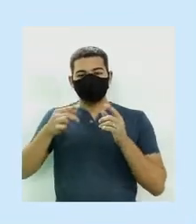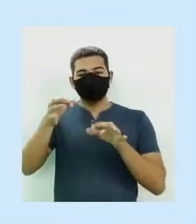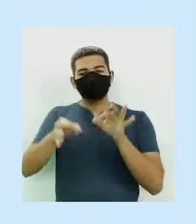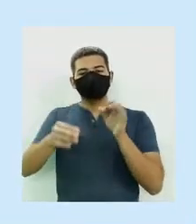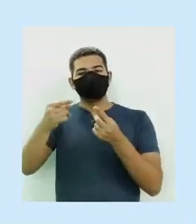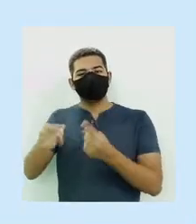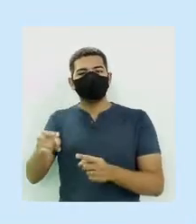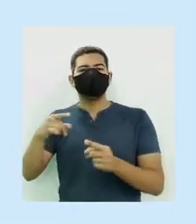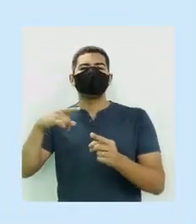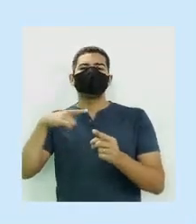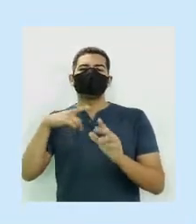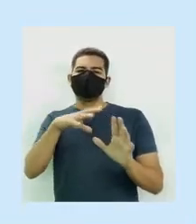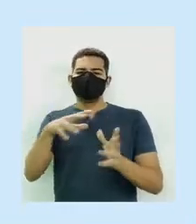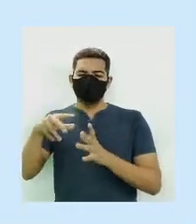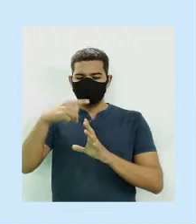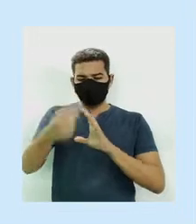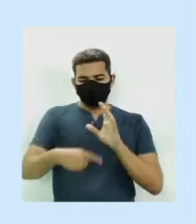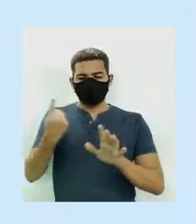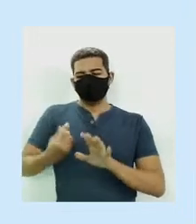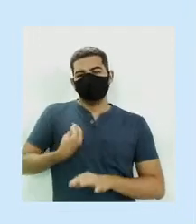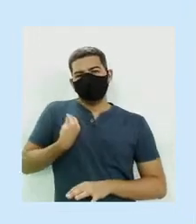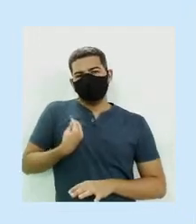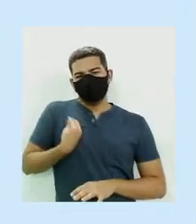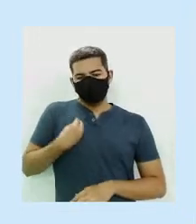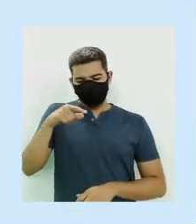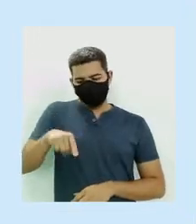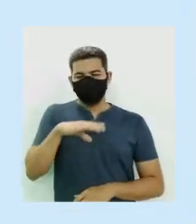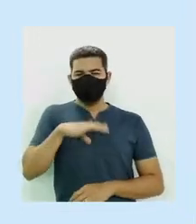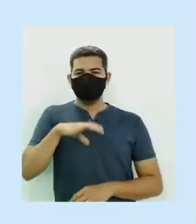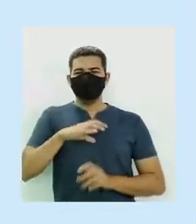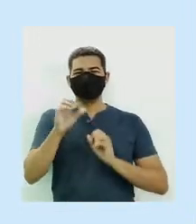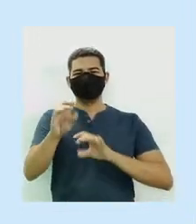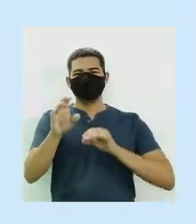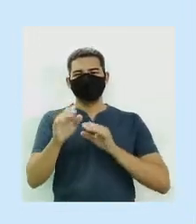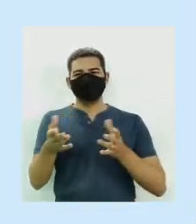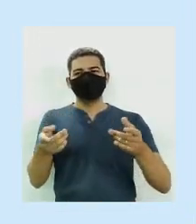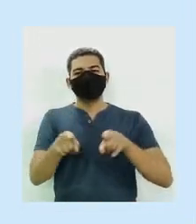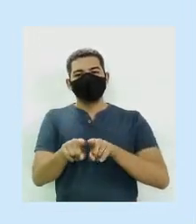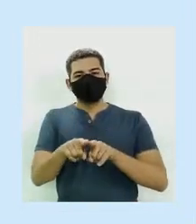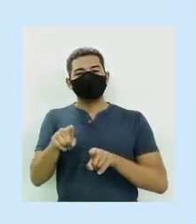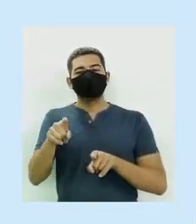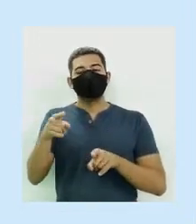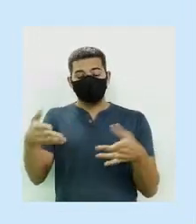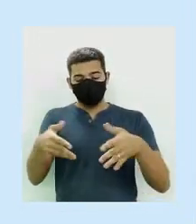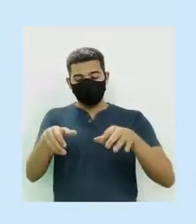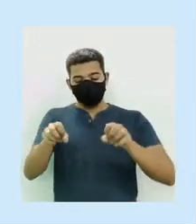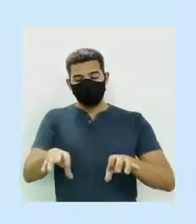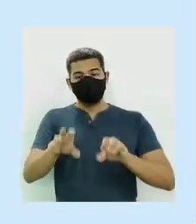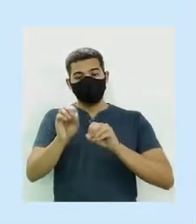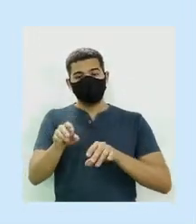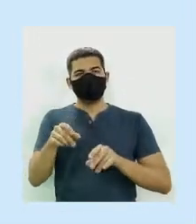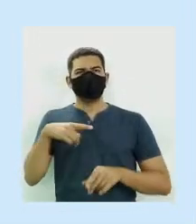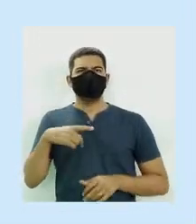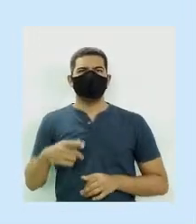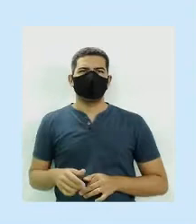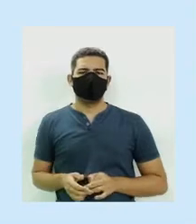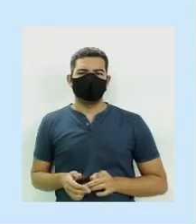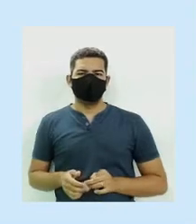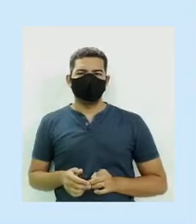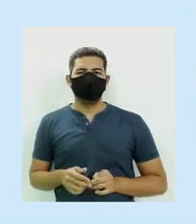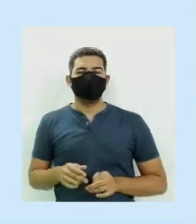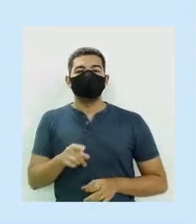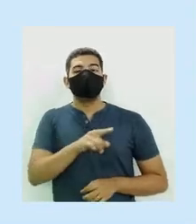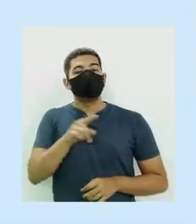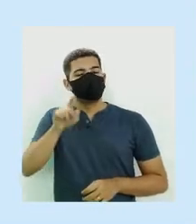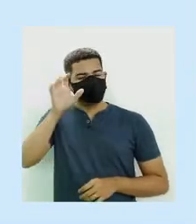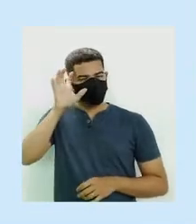mundo, ela faz parte das nossas aulas de língua portuguesa. Faz parte da nossa aula de hoje. Vocês vão refletir,